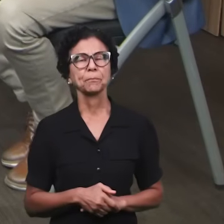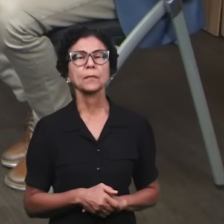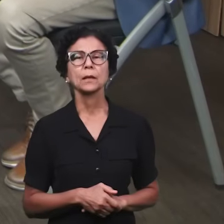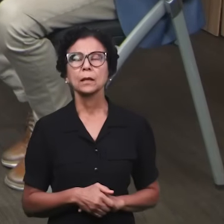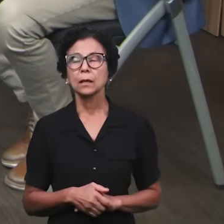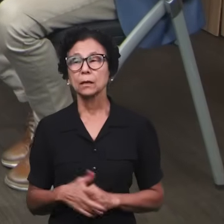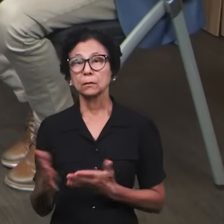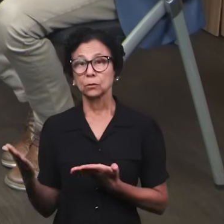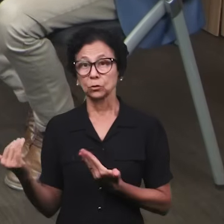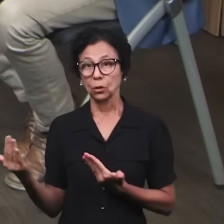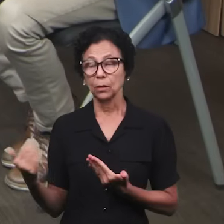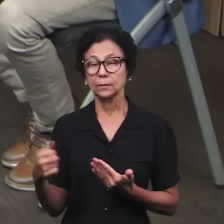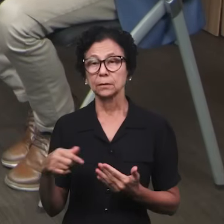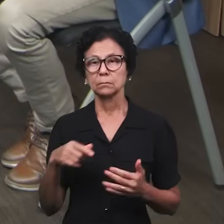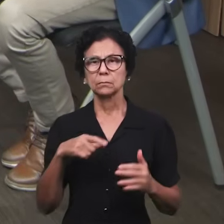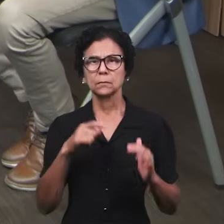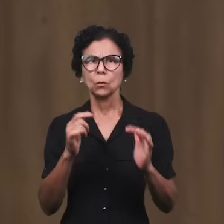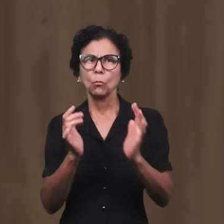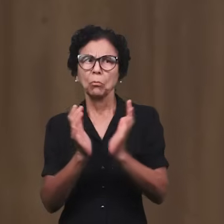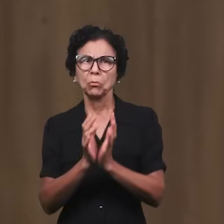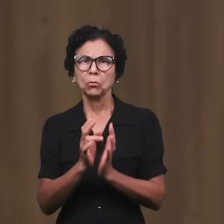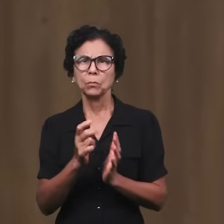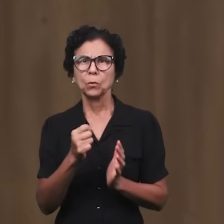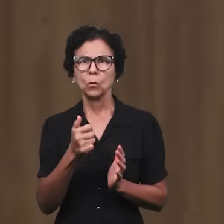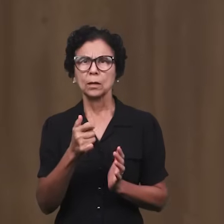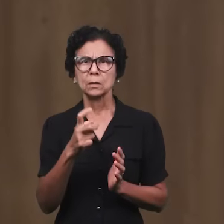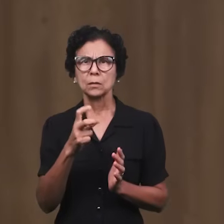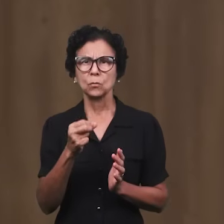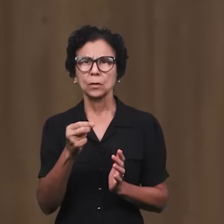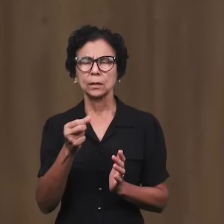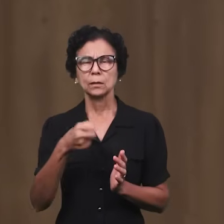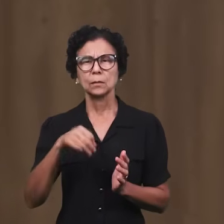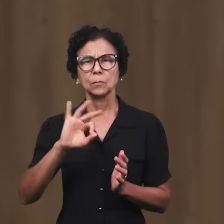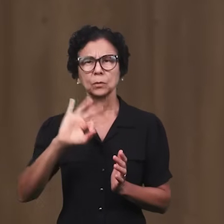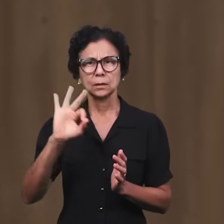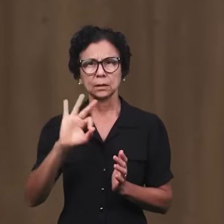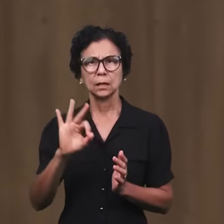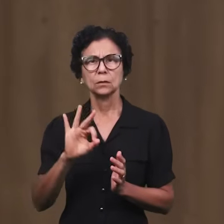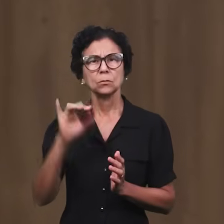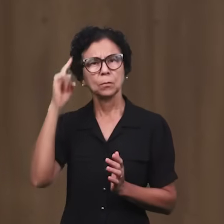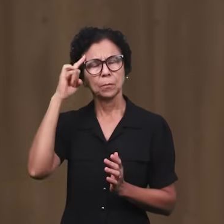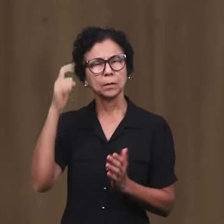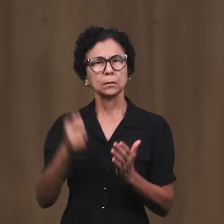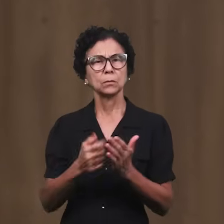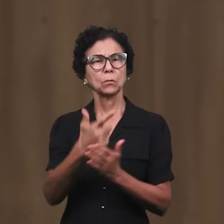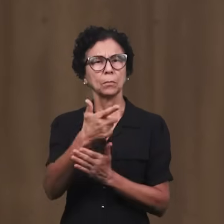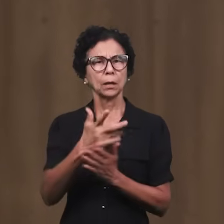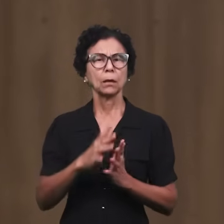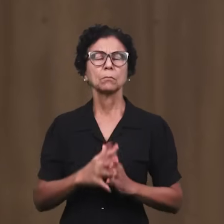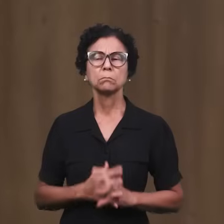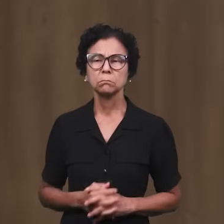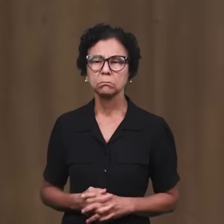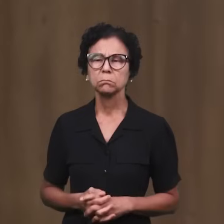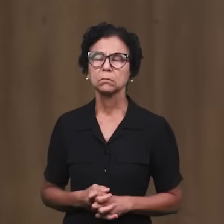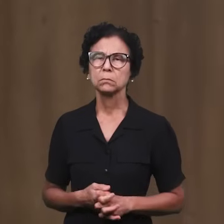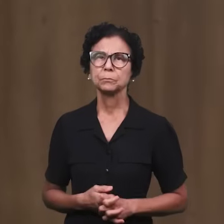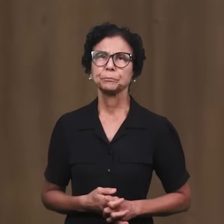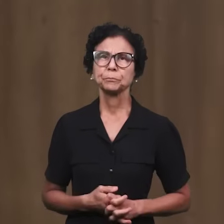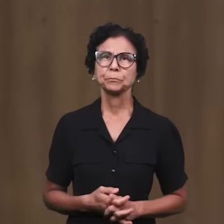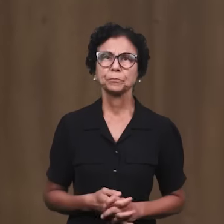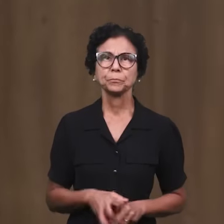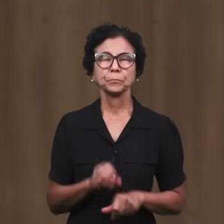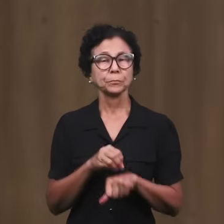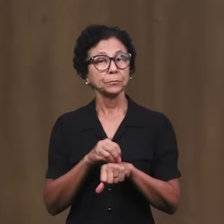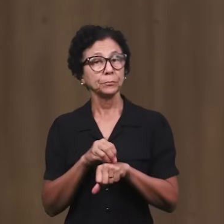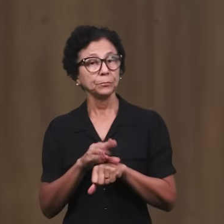estão, assim, existe um grupo, quase 50% deles tem pretensão de comprar um imóvel já. Então, quais são as dicas que nós